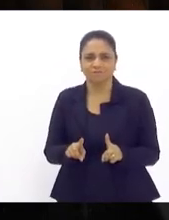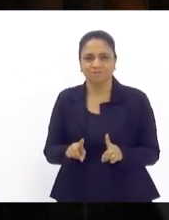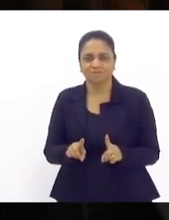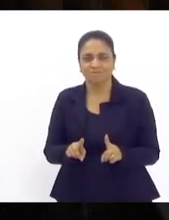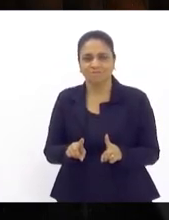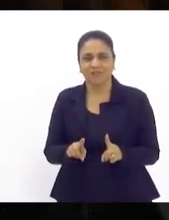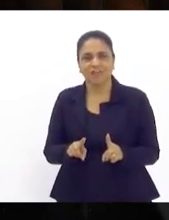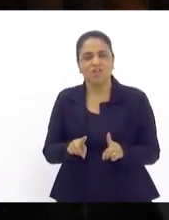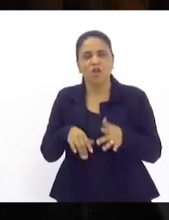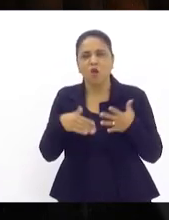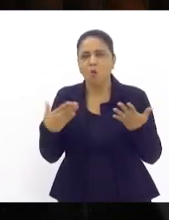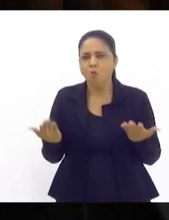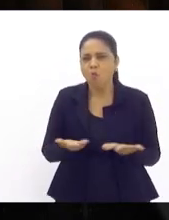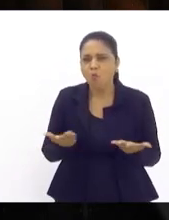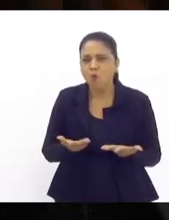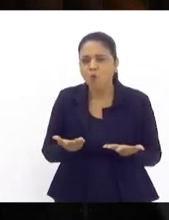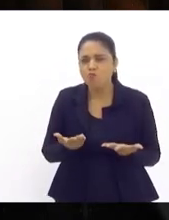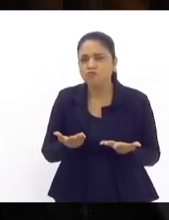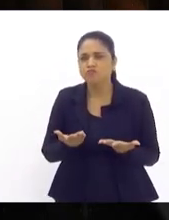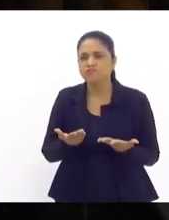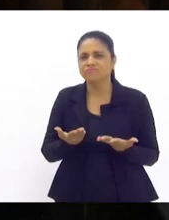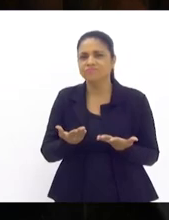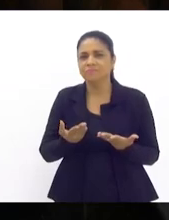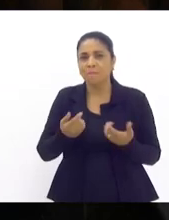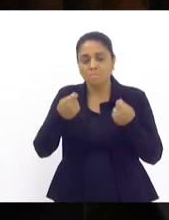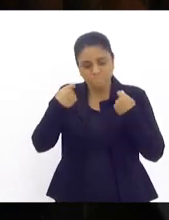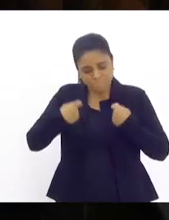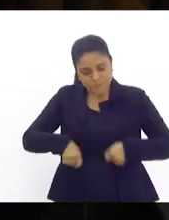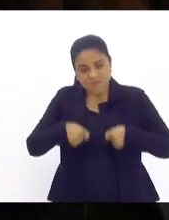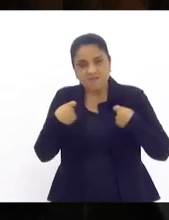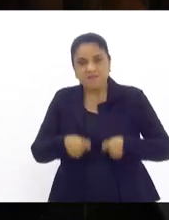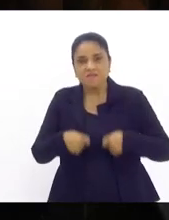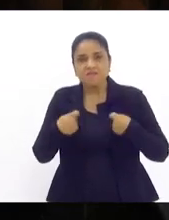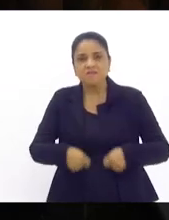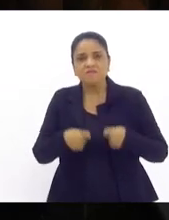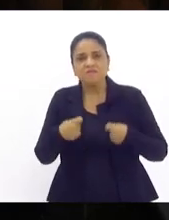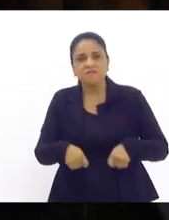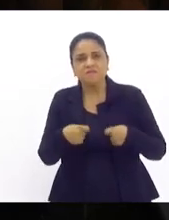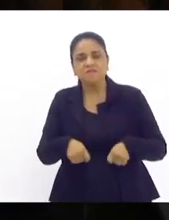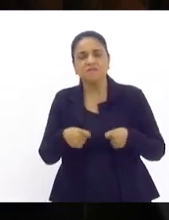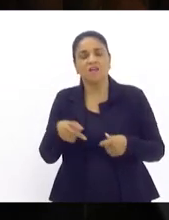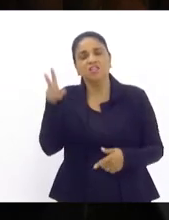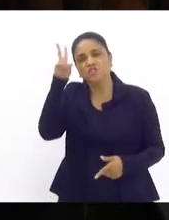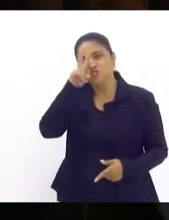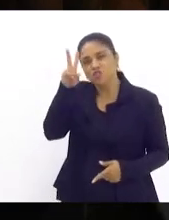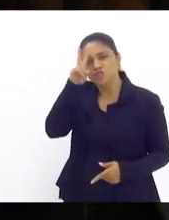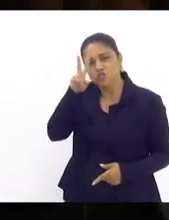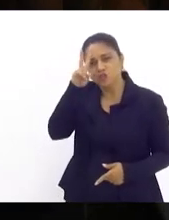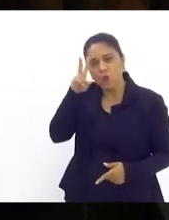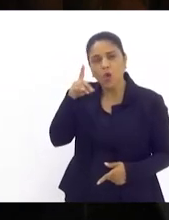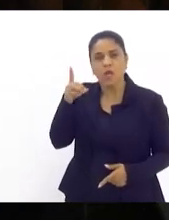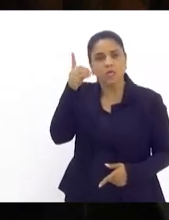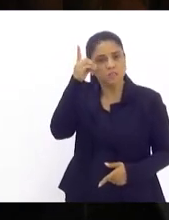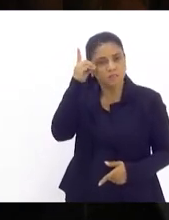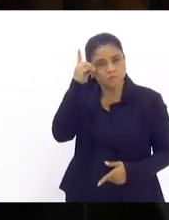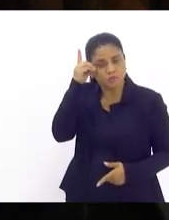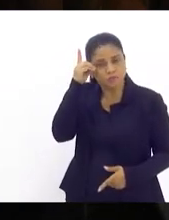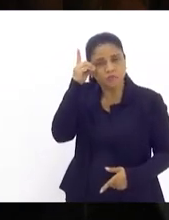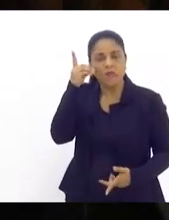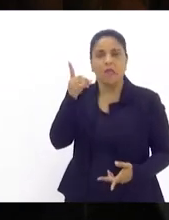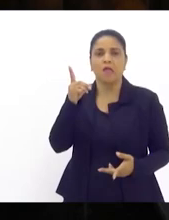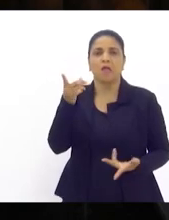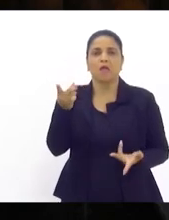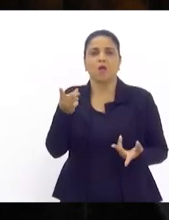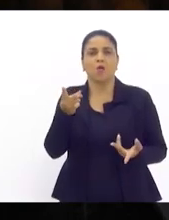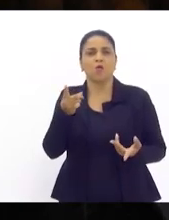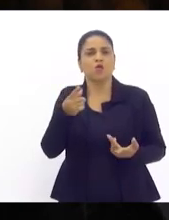que hoje precisam ter este protagonismo. Porque, veja, a síndrome de Down, assim como todas as outras pessoas